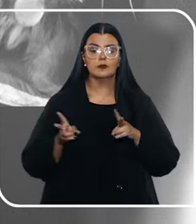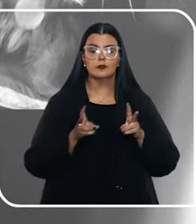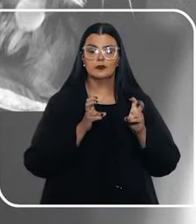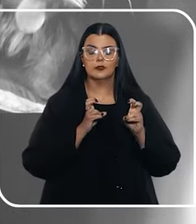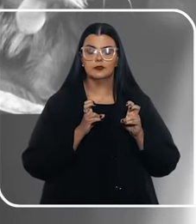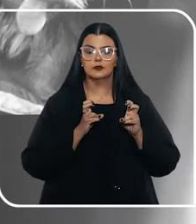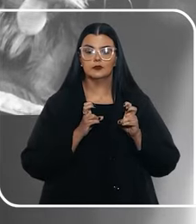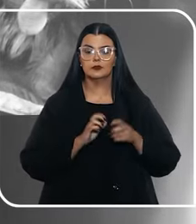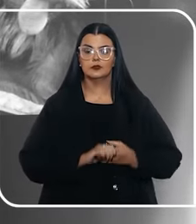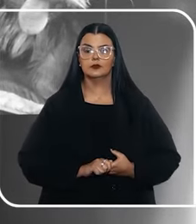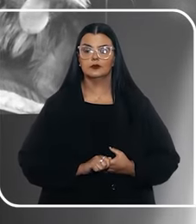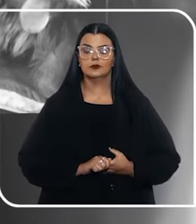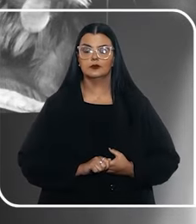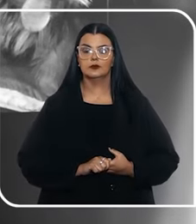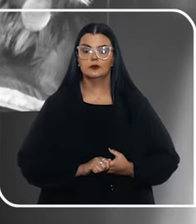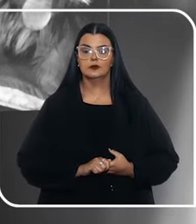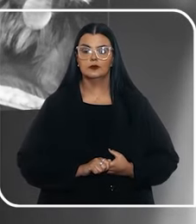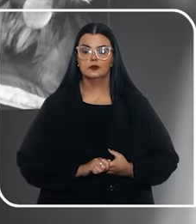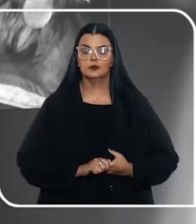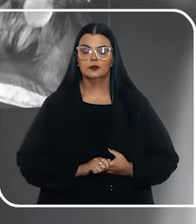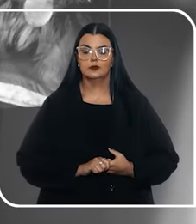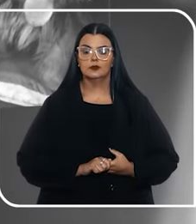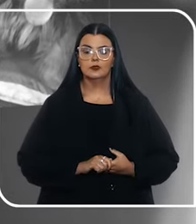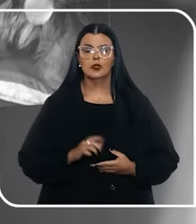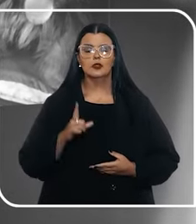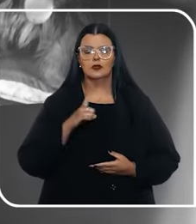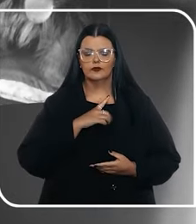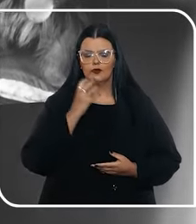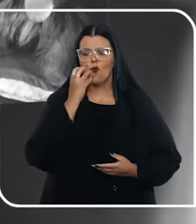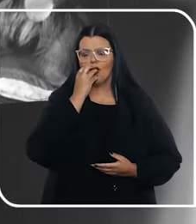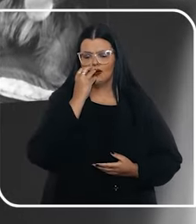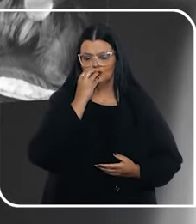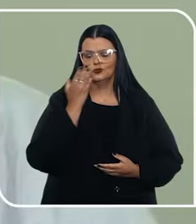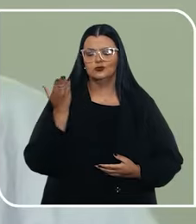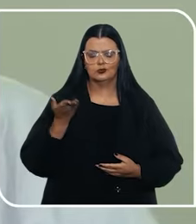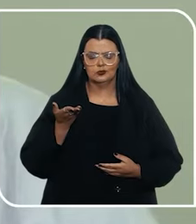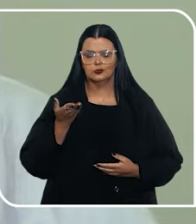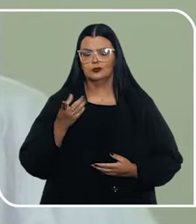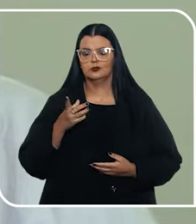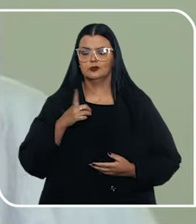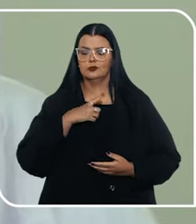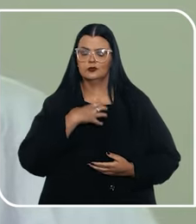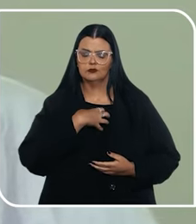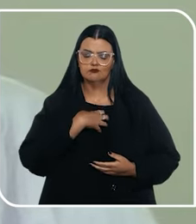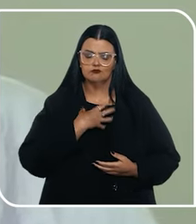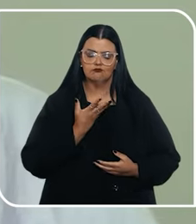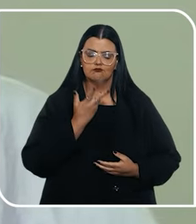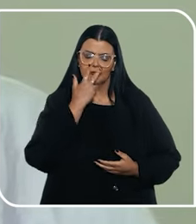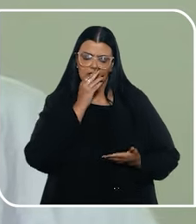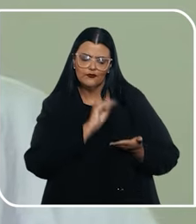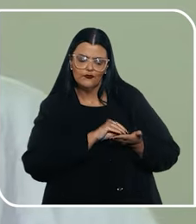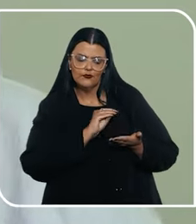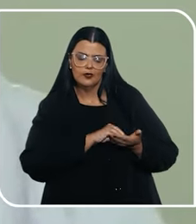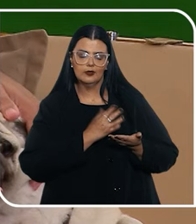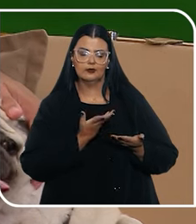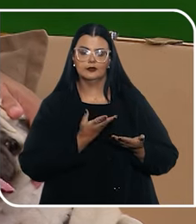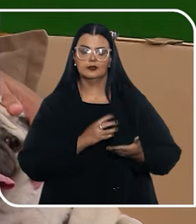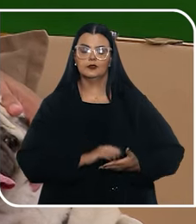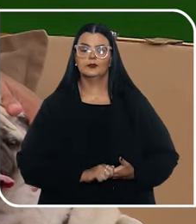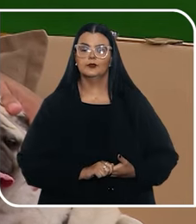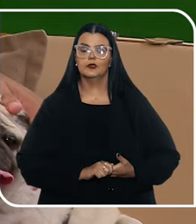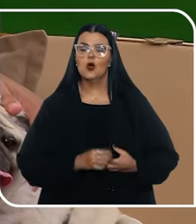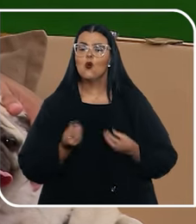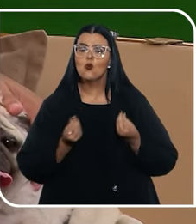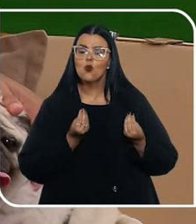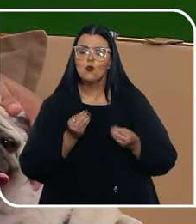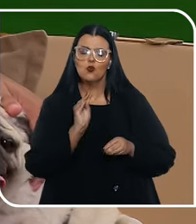gente percebeu que a Kimi estava preenchendo, digamos assim, esse vazio nosso, né? Como é que era